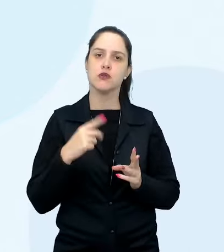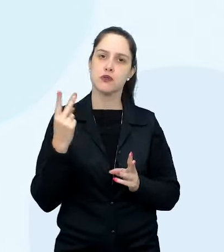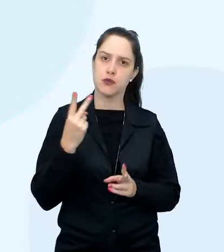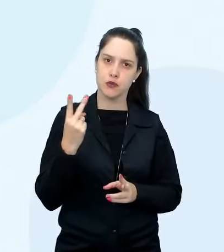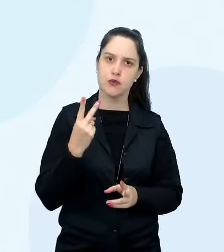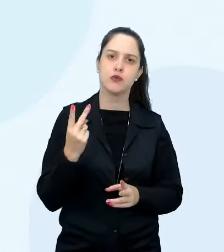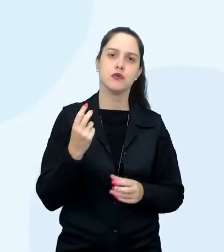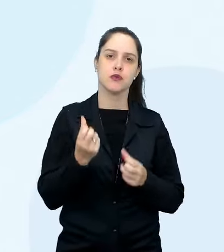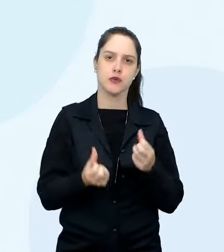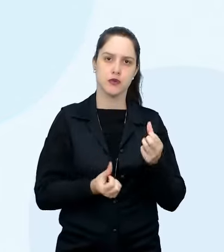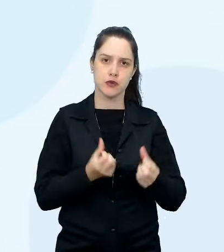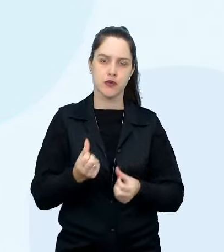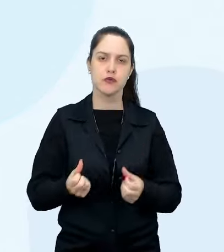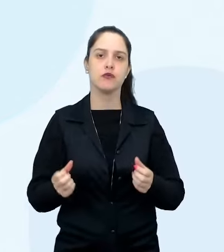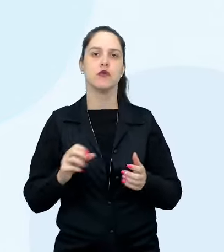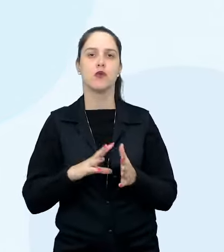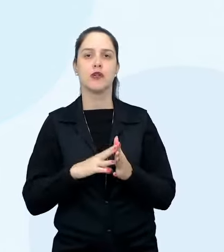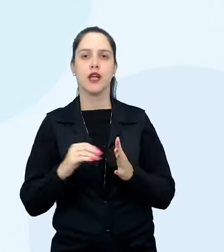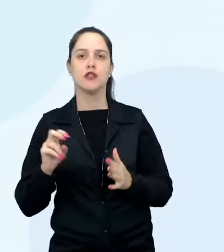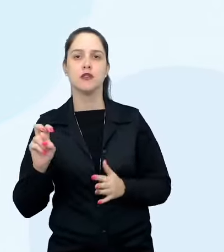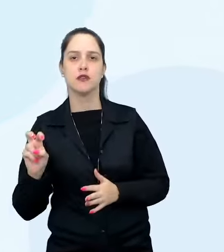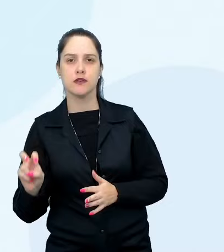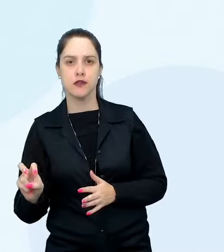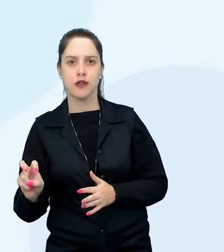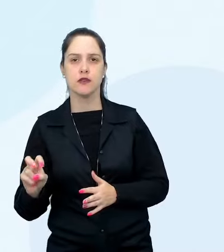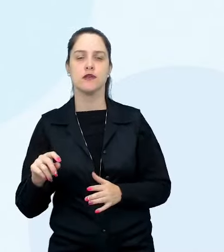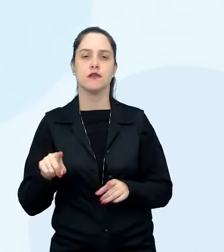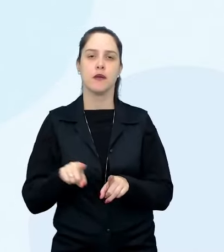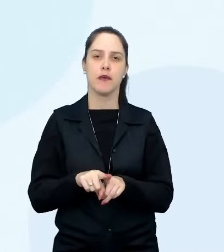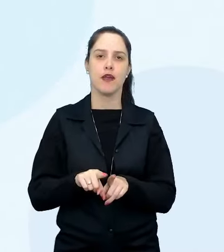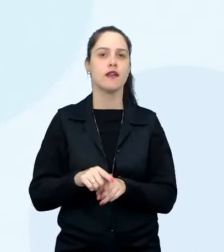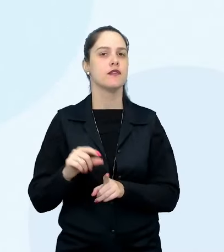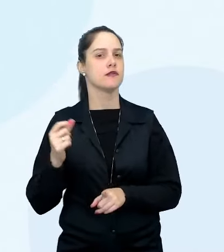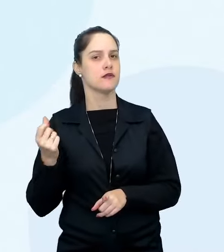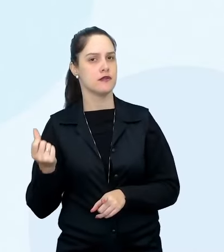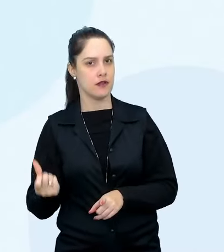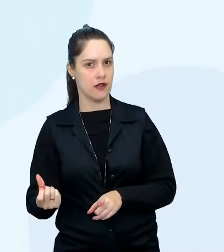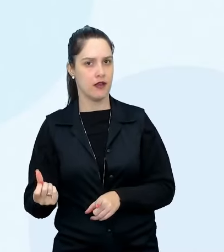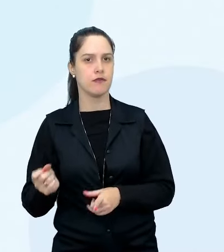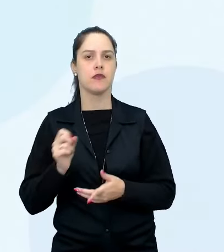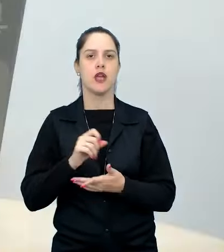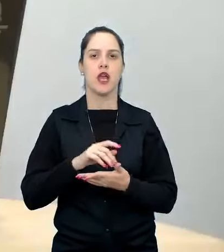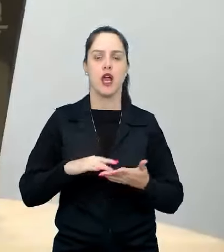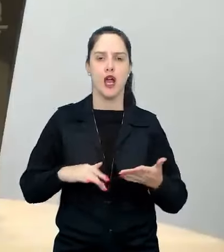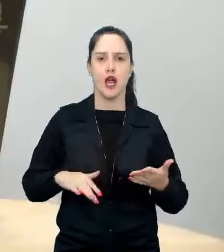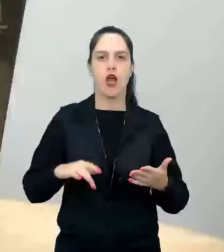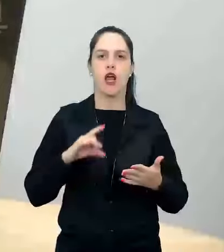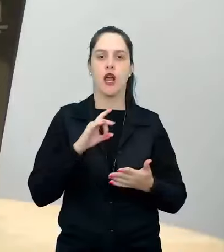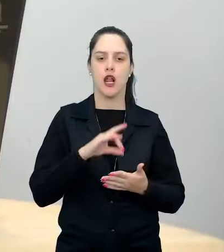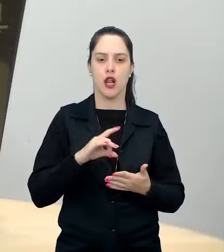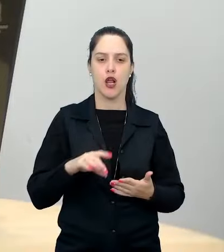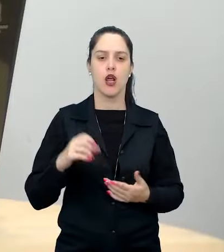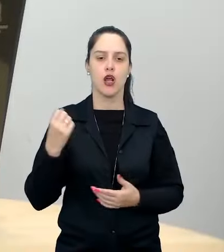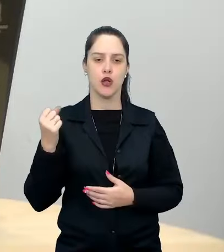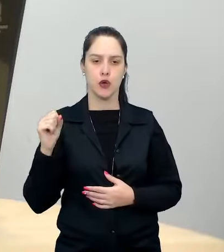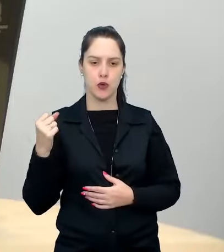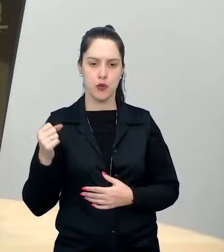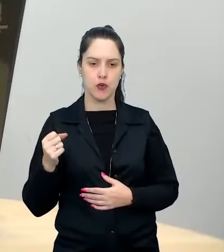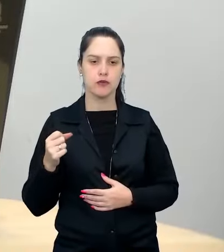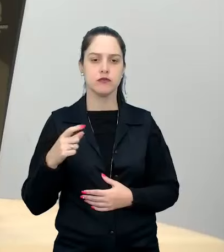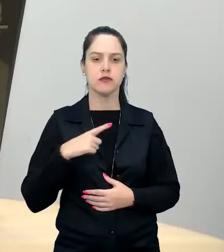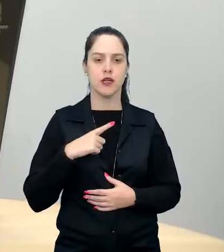semestre, unidade curricular 5, unidade curricular 6. E aí a continuidade da unidade curricular 8 na PEI de